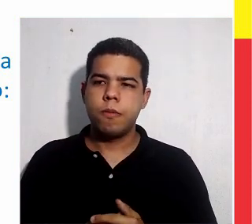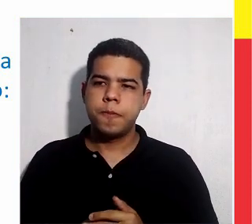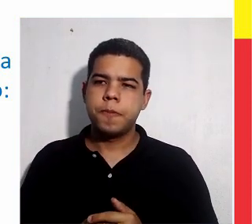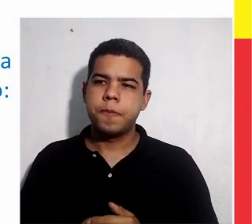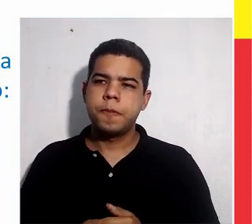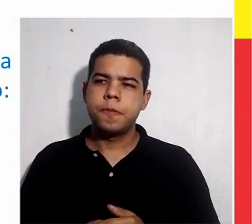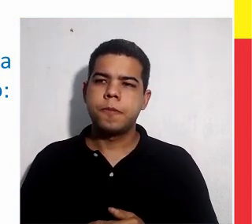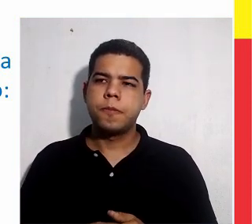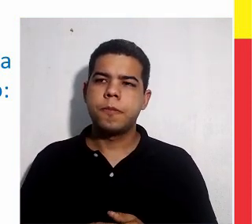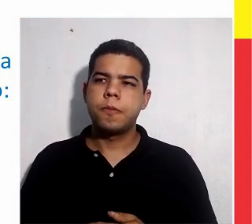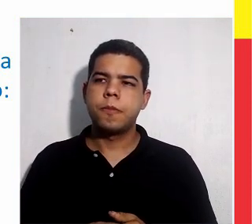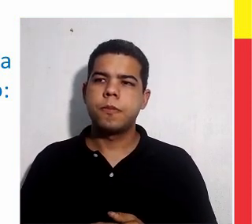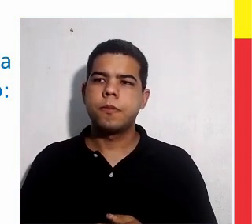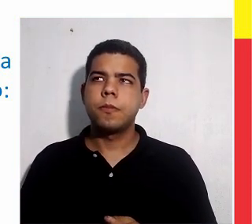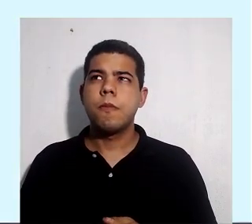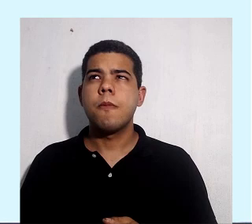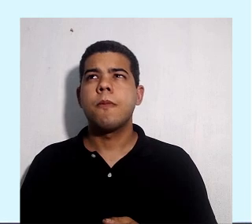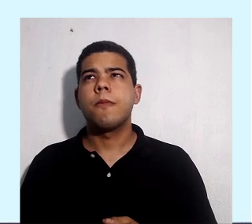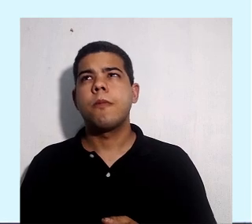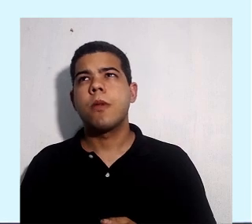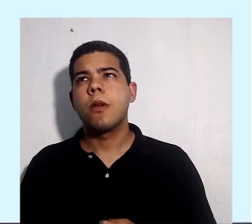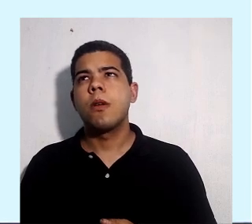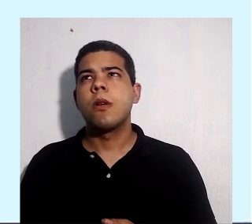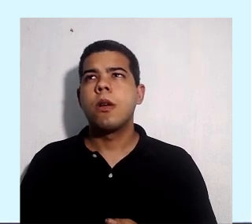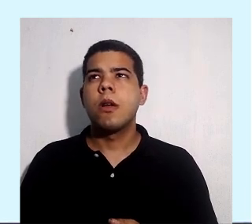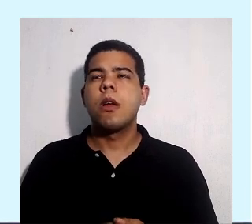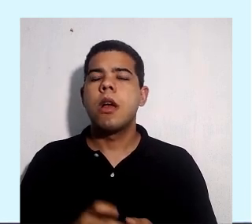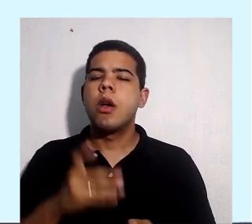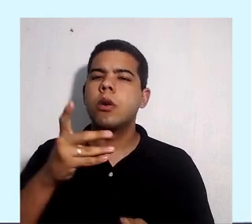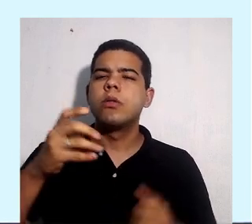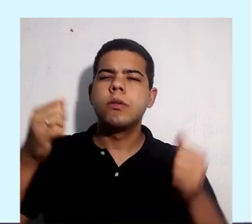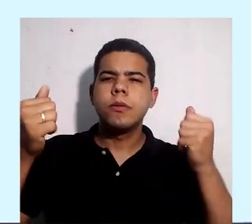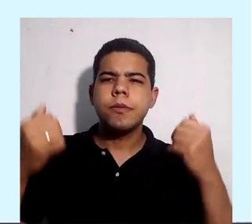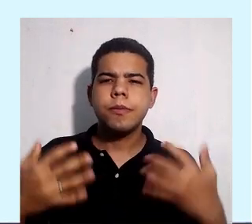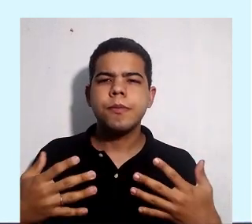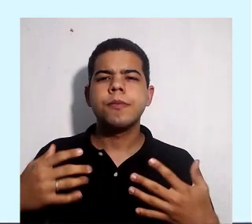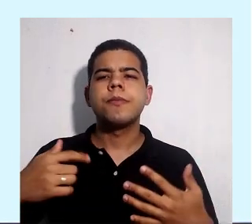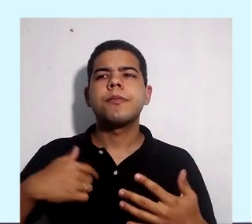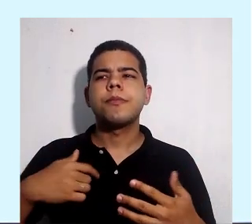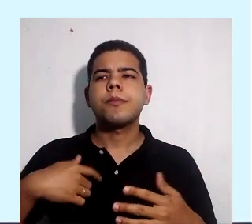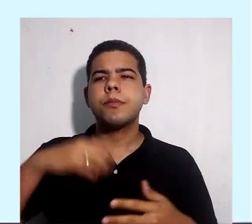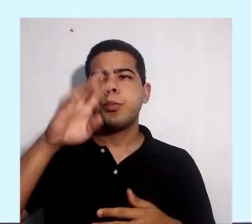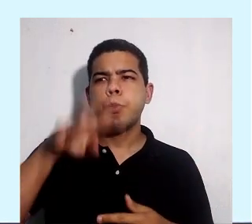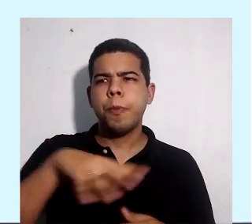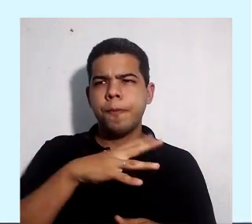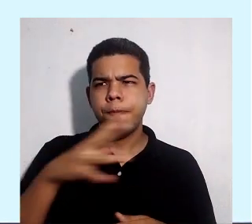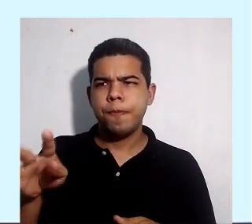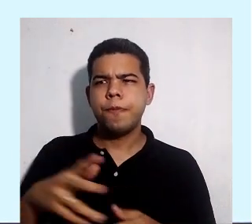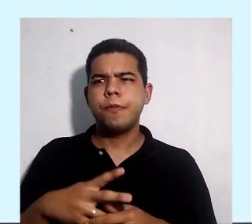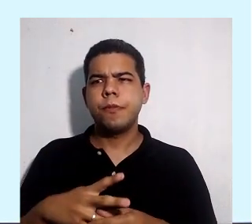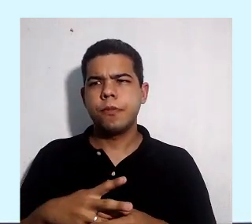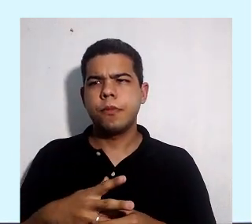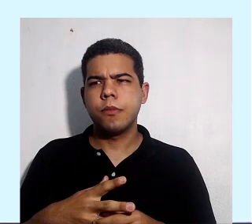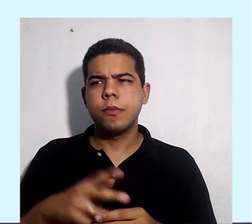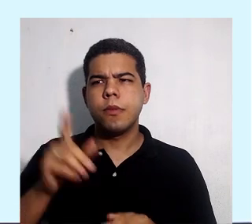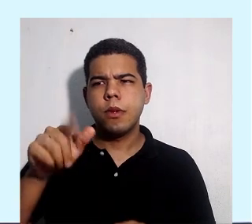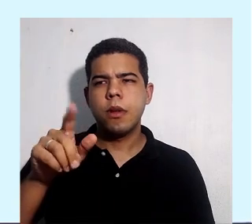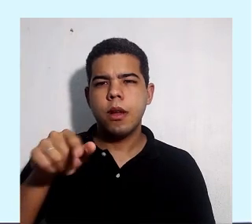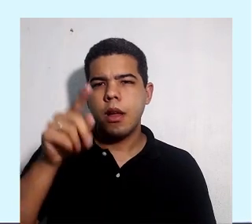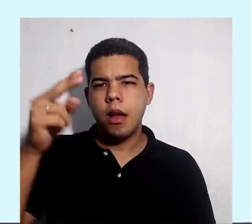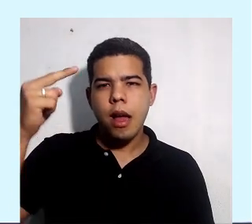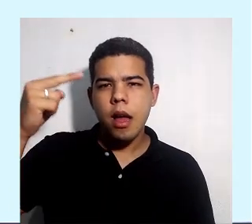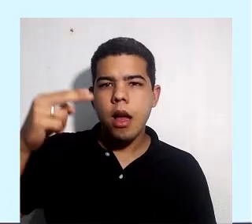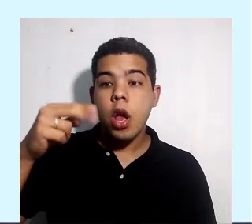iguais. Ah, professor, então é isso que eu estava se referindo na malha quadriculada. Isso, eu estou lendo